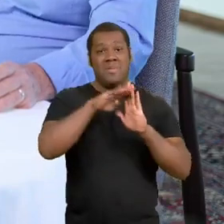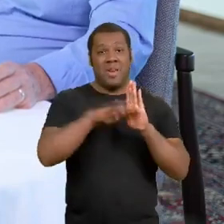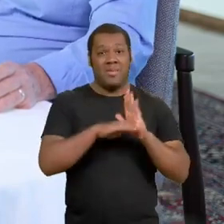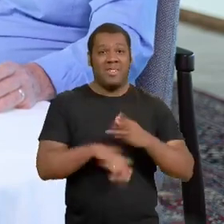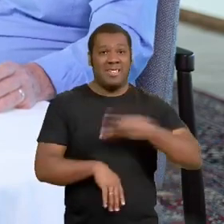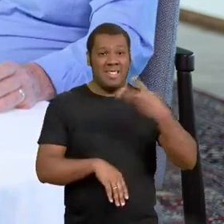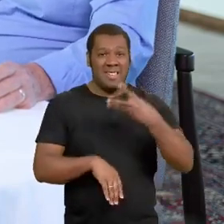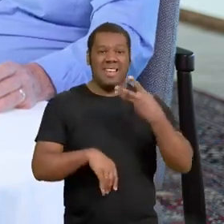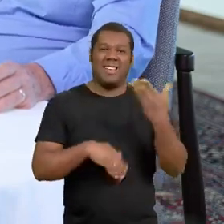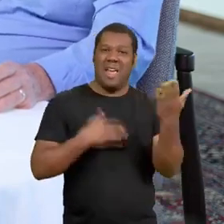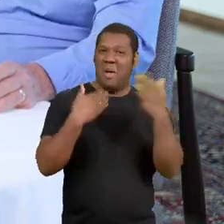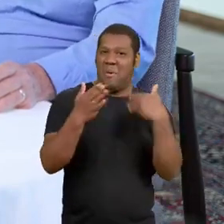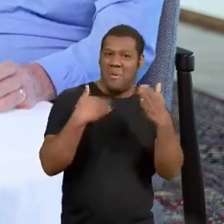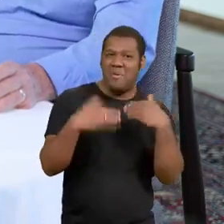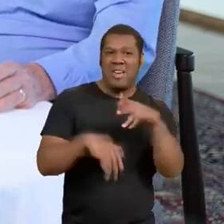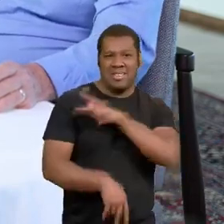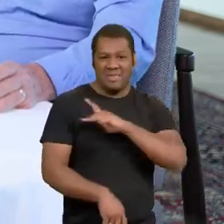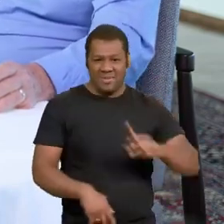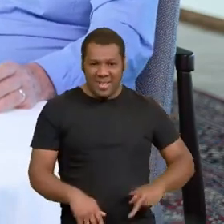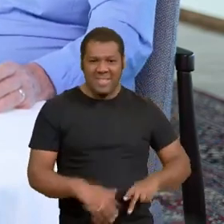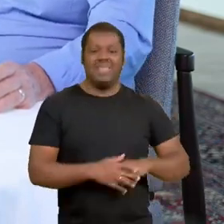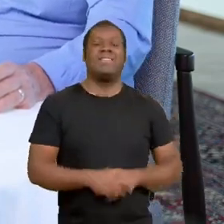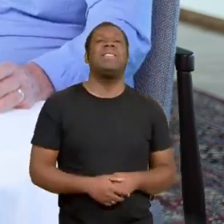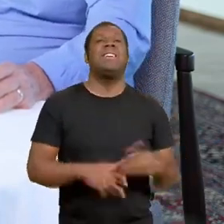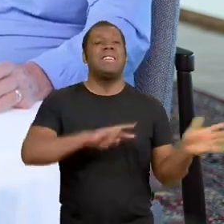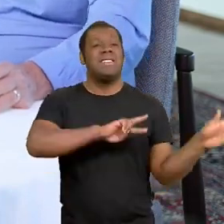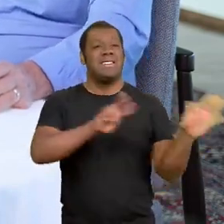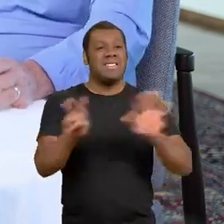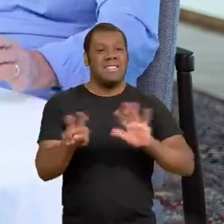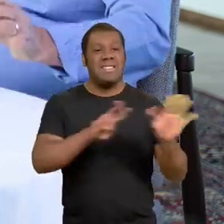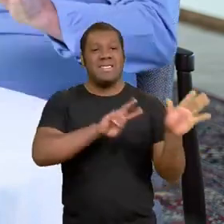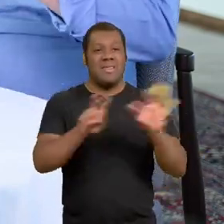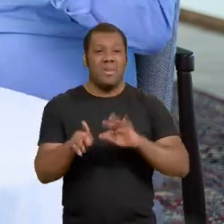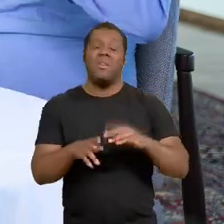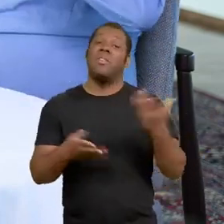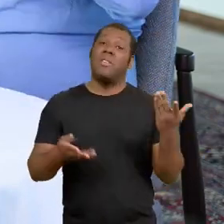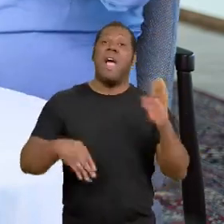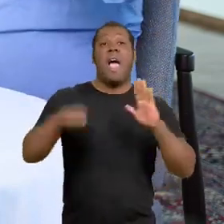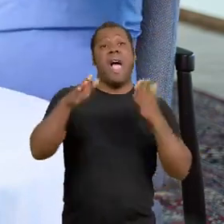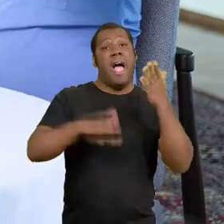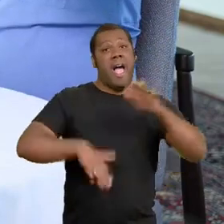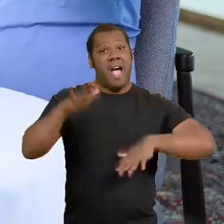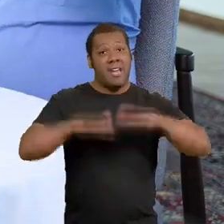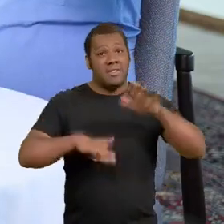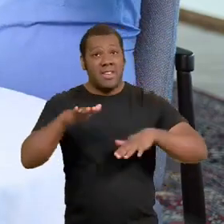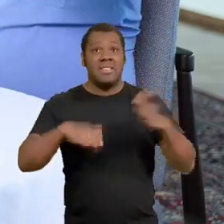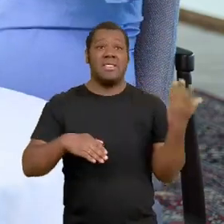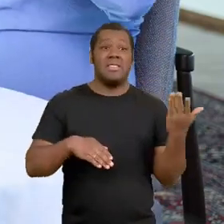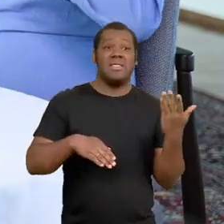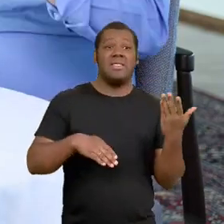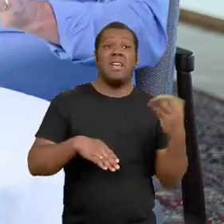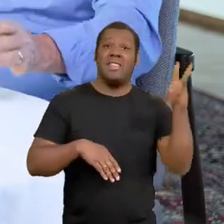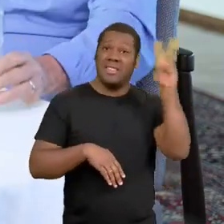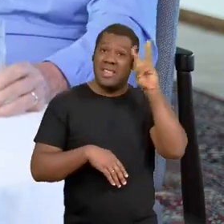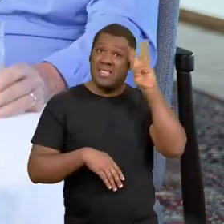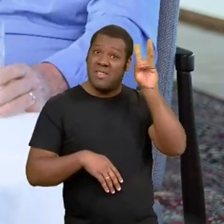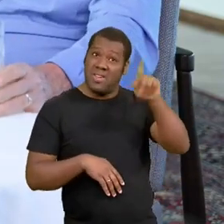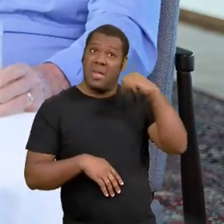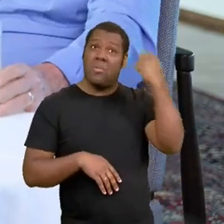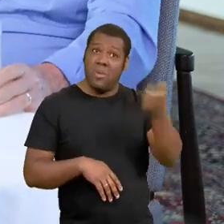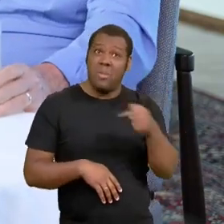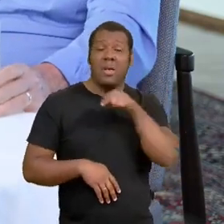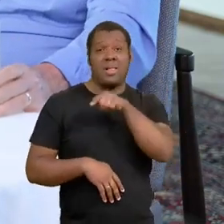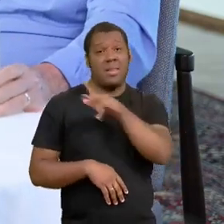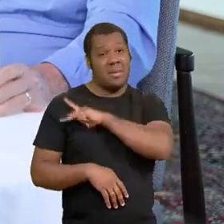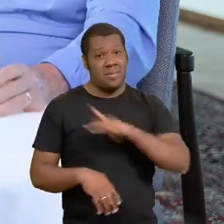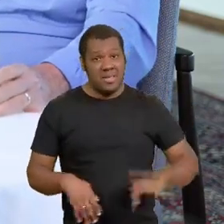semana. A gente precisa mudar o dia por conta da agenda dele, né? Acho que terça-feira que vem já tem uma viagem, enfim, a gente vai